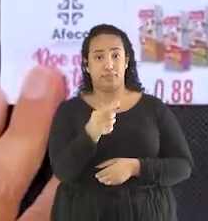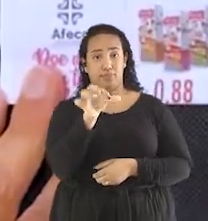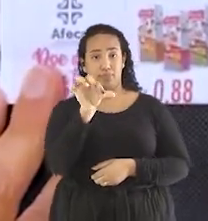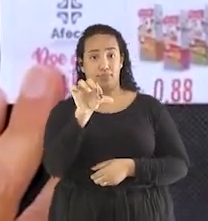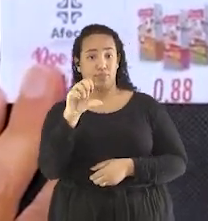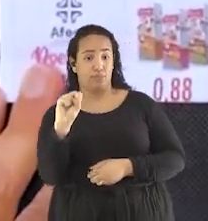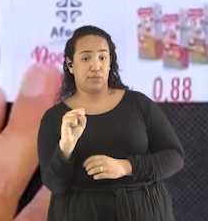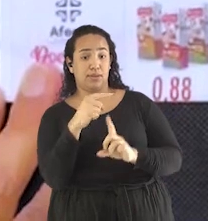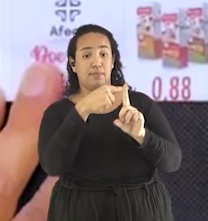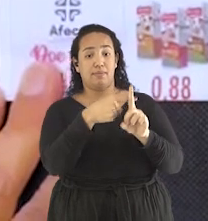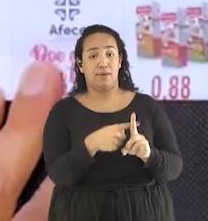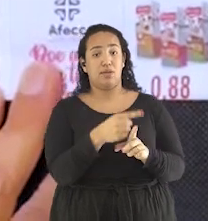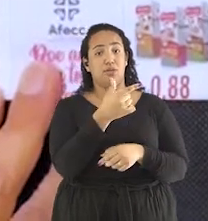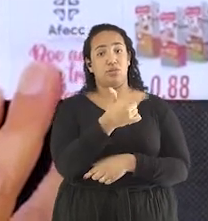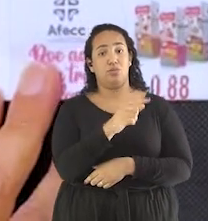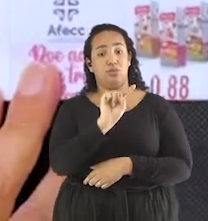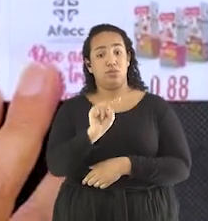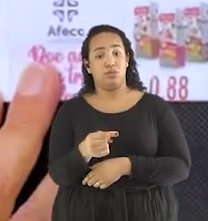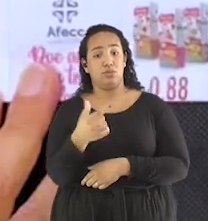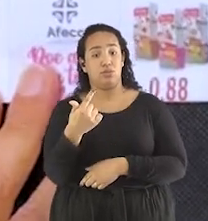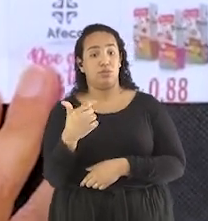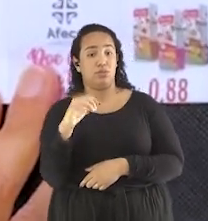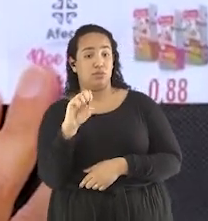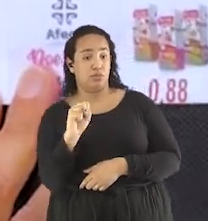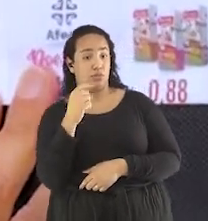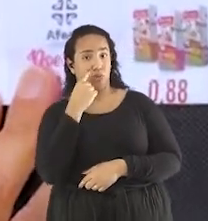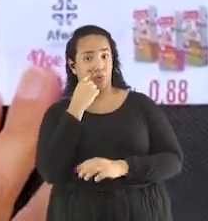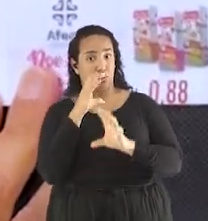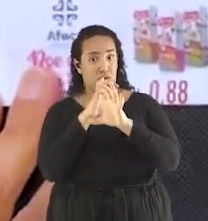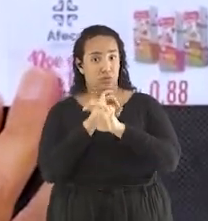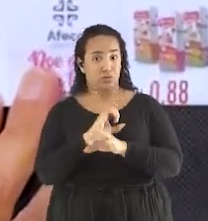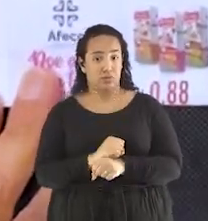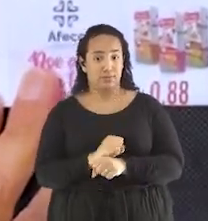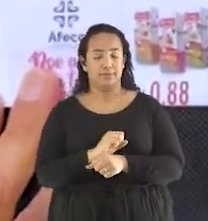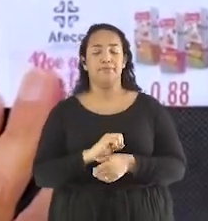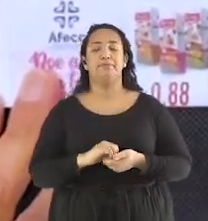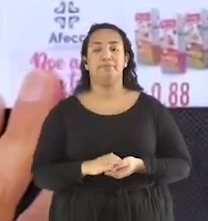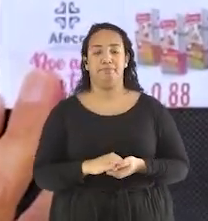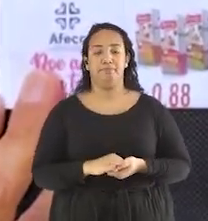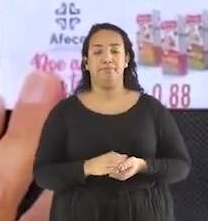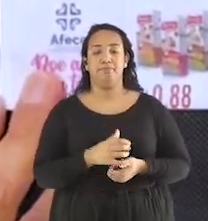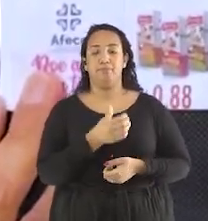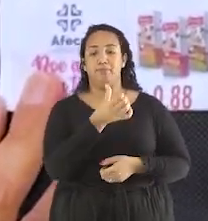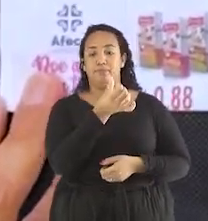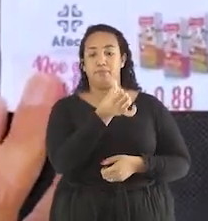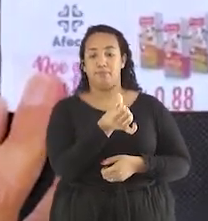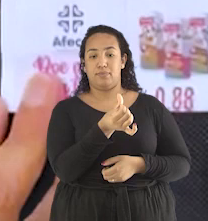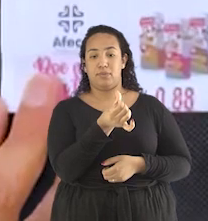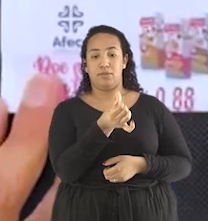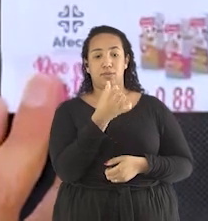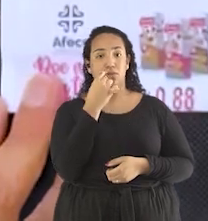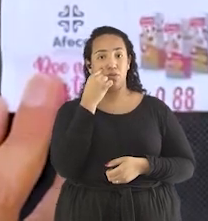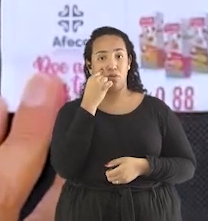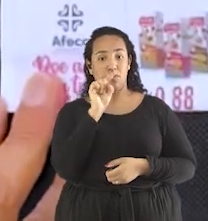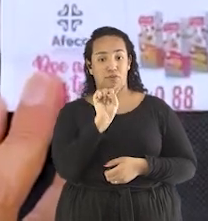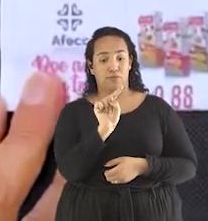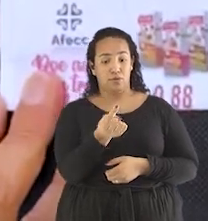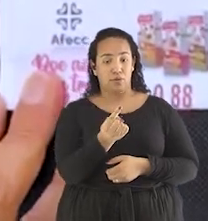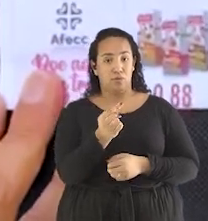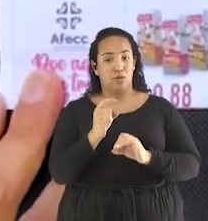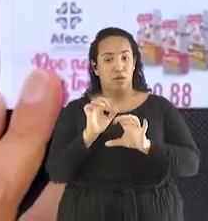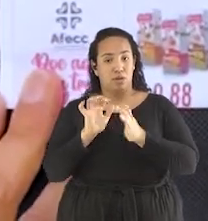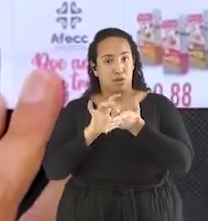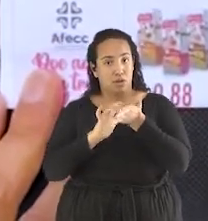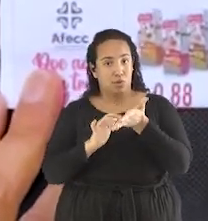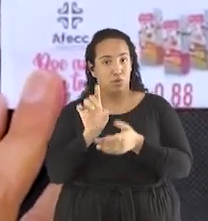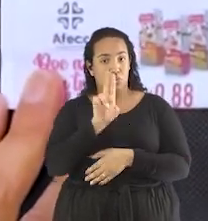6,98 mais R$ 2,78. Veja, na calculadora, eu vou digitar o 6, no lugar da vírgula, eu vou digitar o